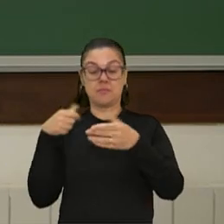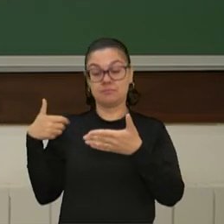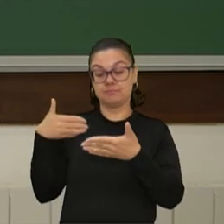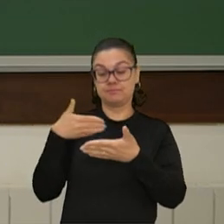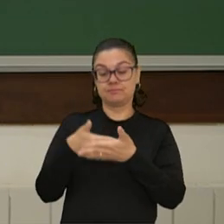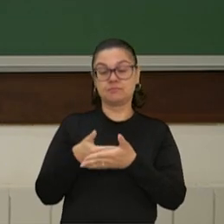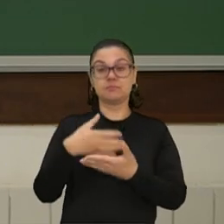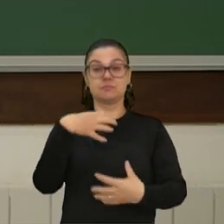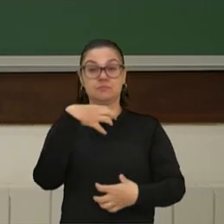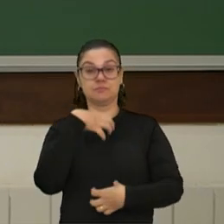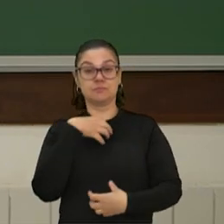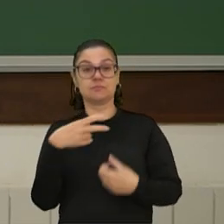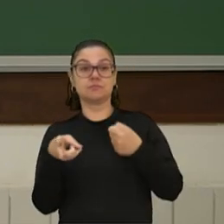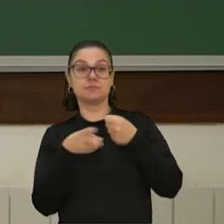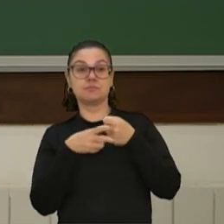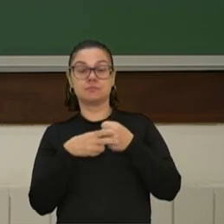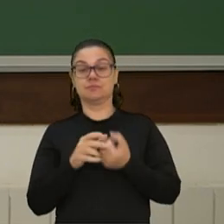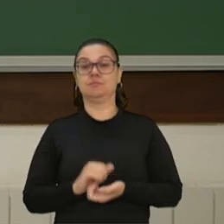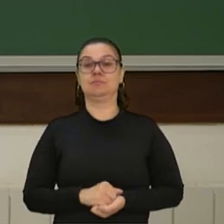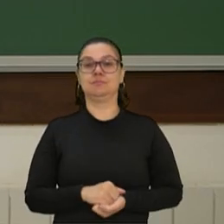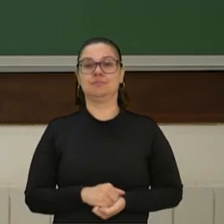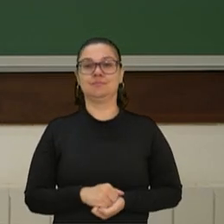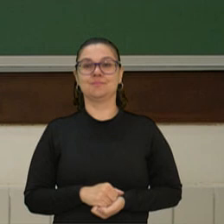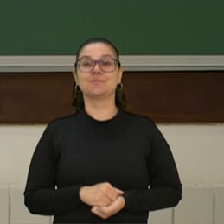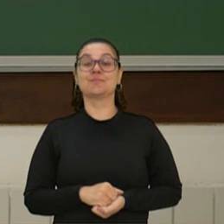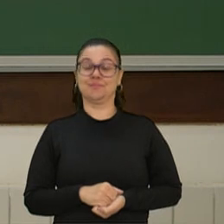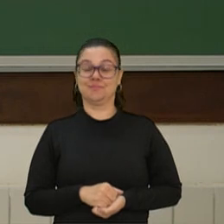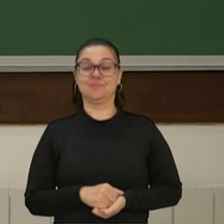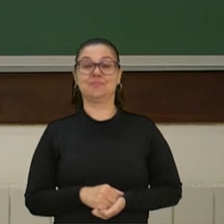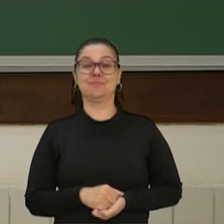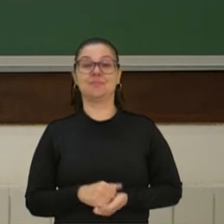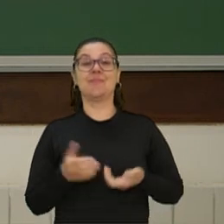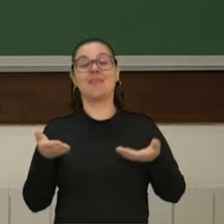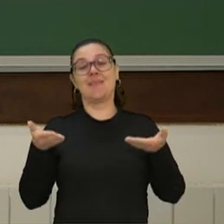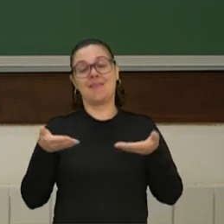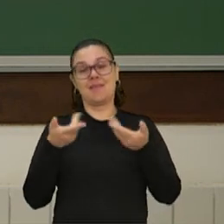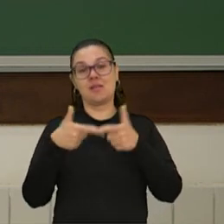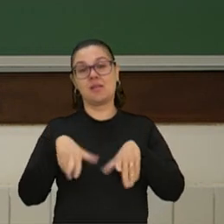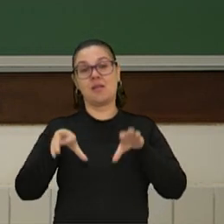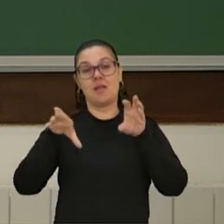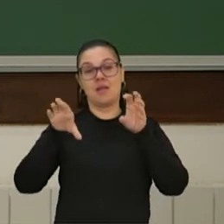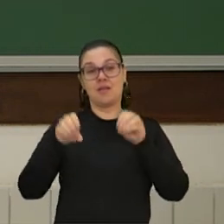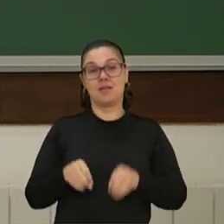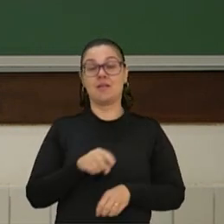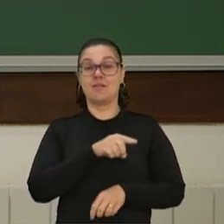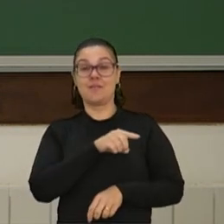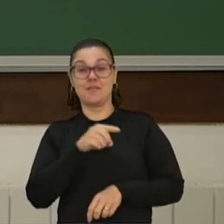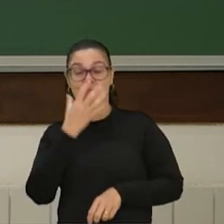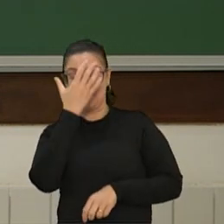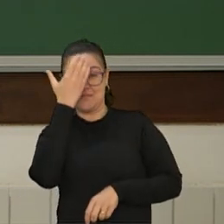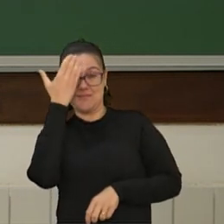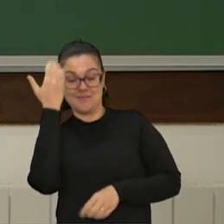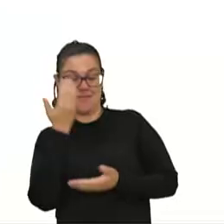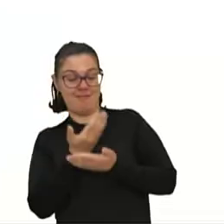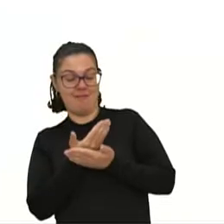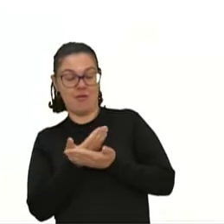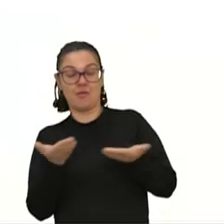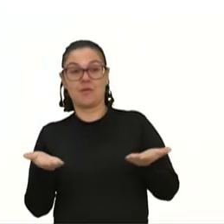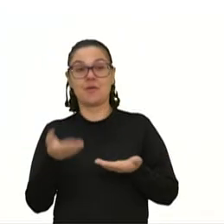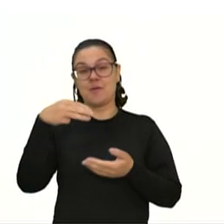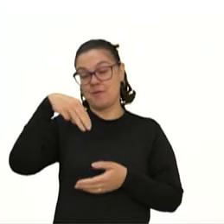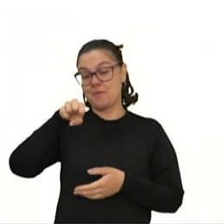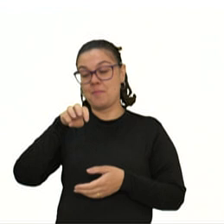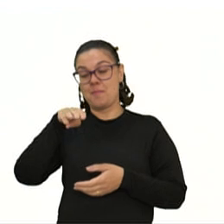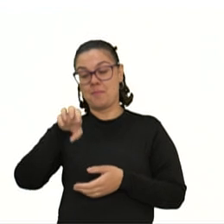revisamos o modal verbo should e have to. E é claro, eu não poderia deixar de terminar a aula de hoje com